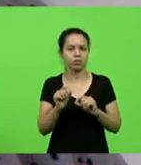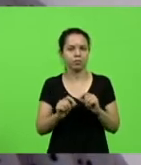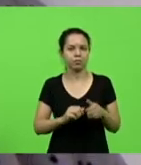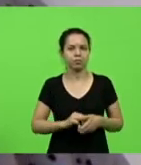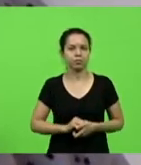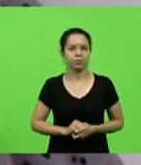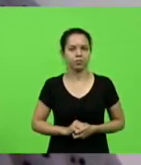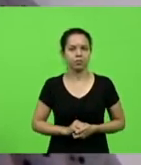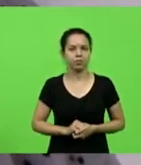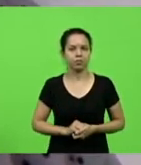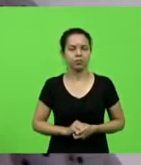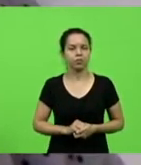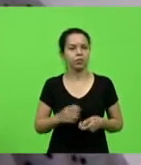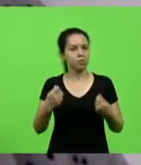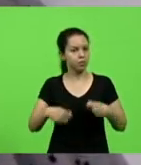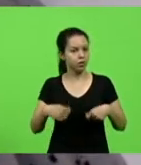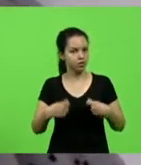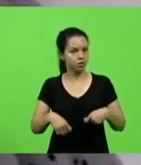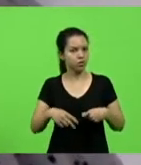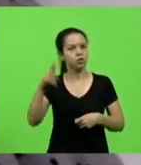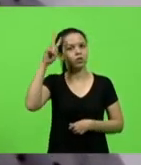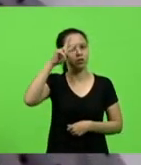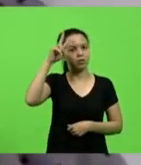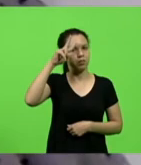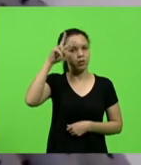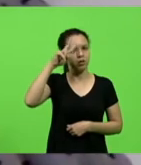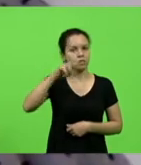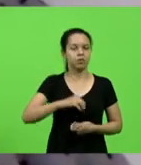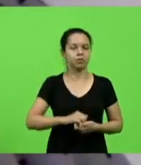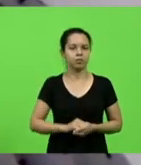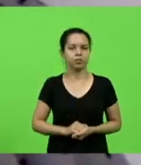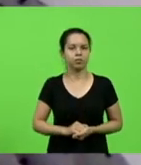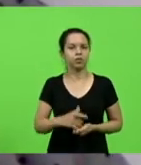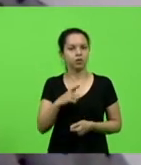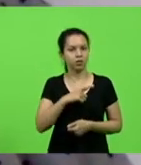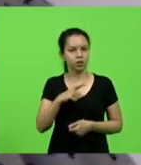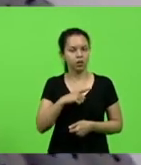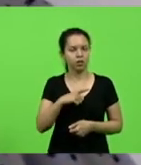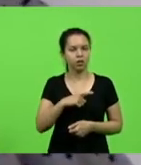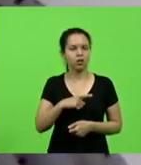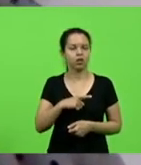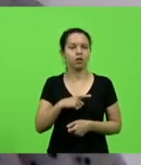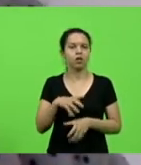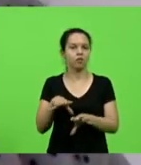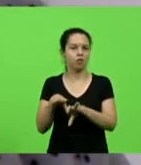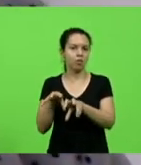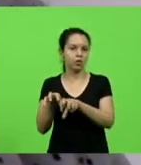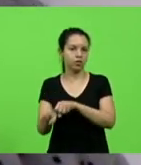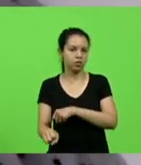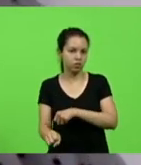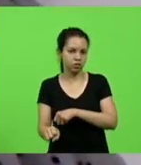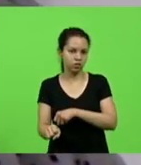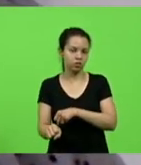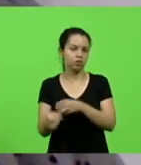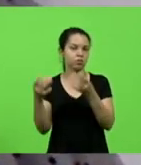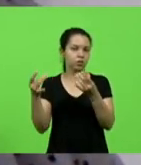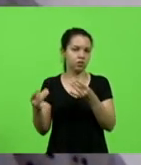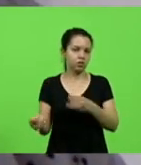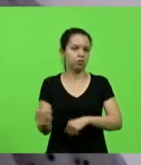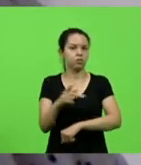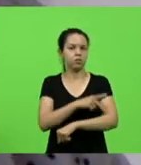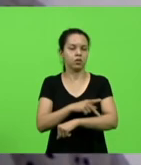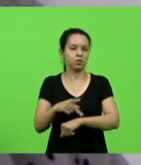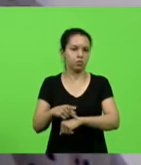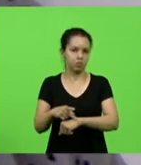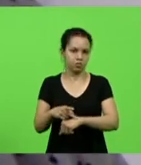É necessário recordar que há uma formação específica para a docência. É primordial para que